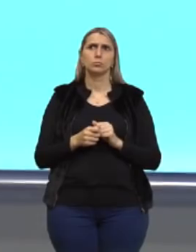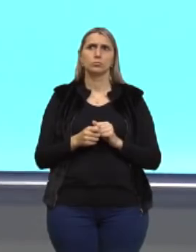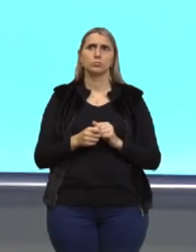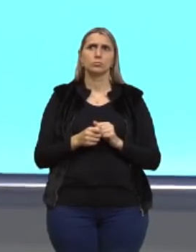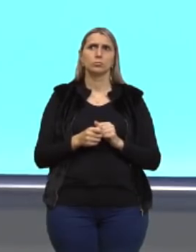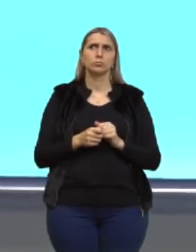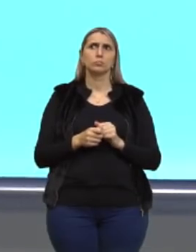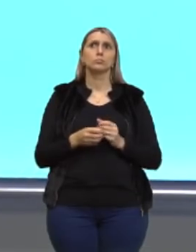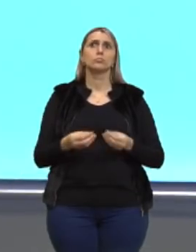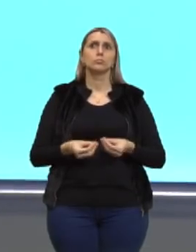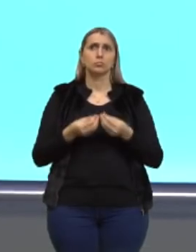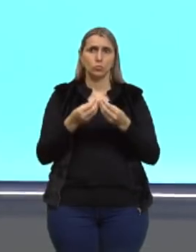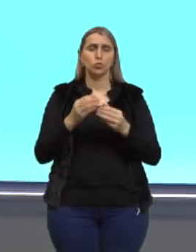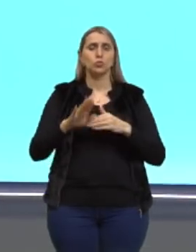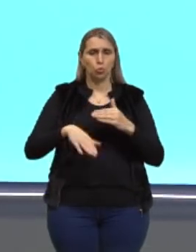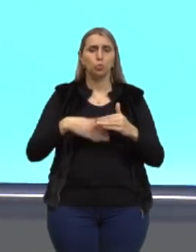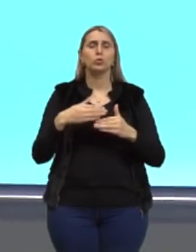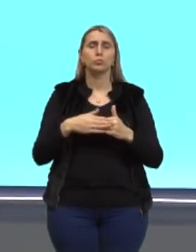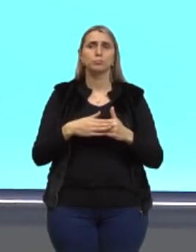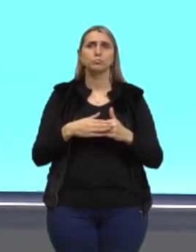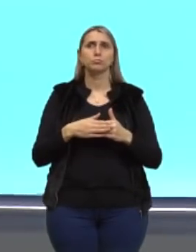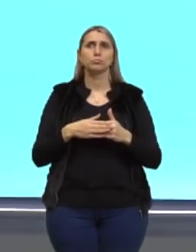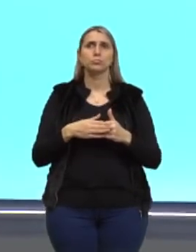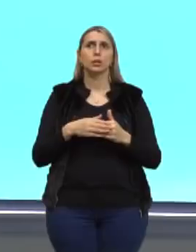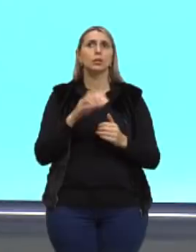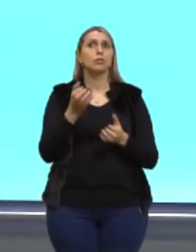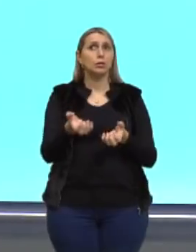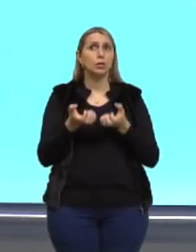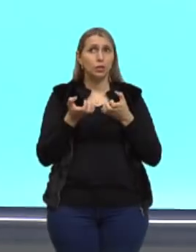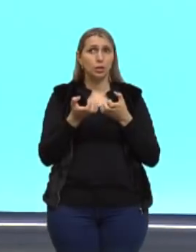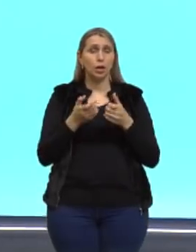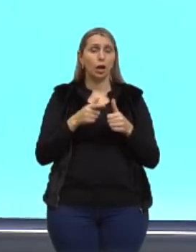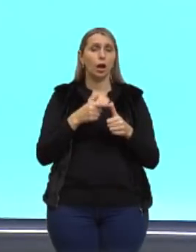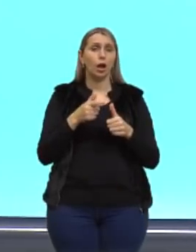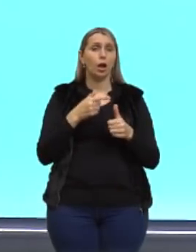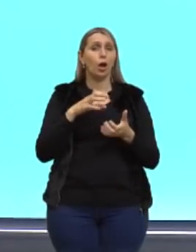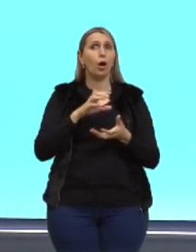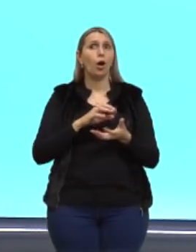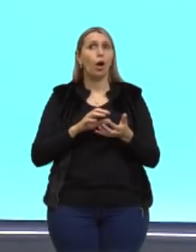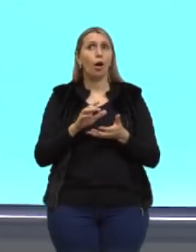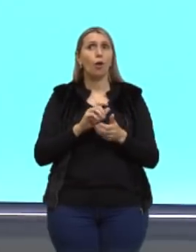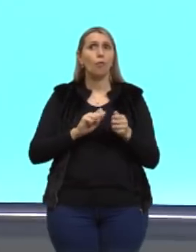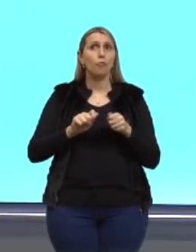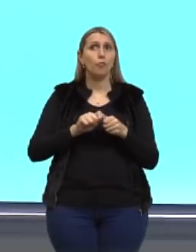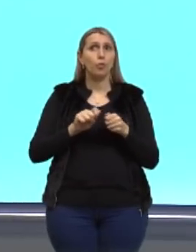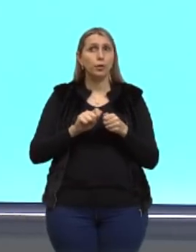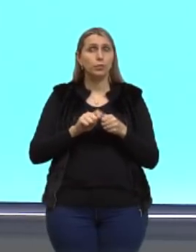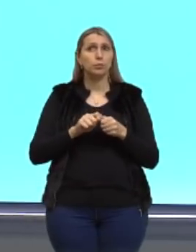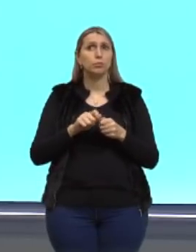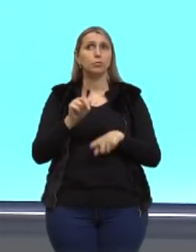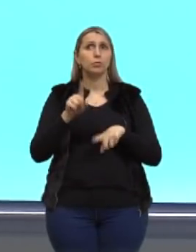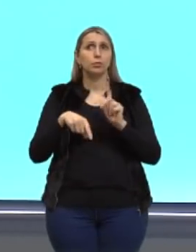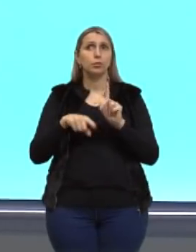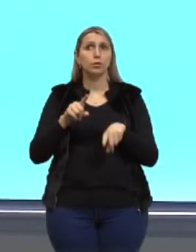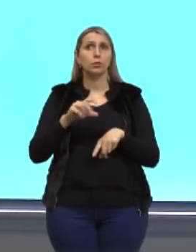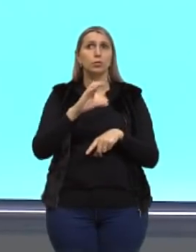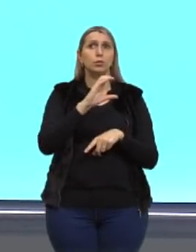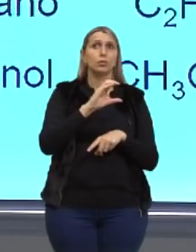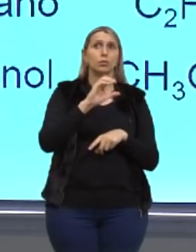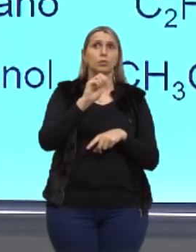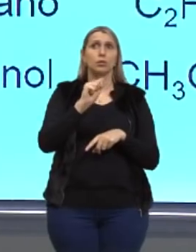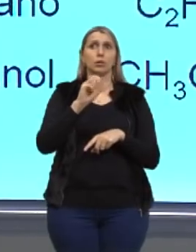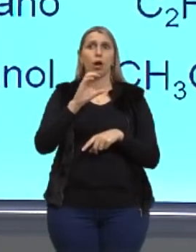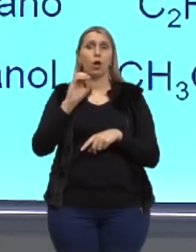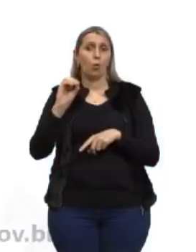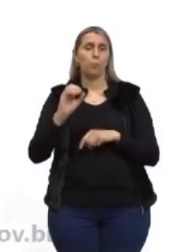de carbono e deu da minha reação de decomposição e ele só queria a formação ainda tá o quê de formação do carbonato